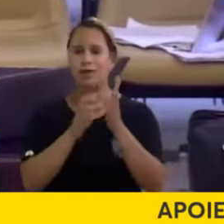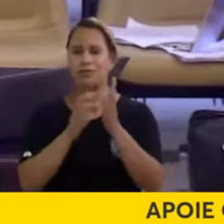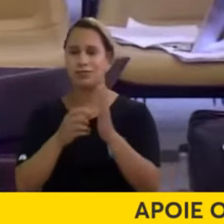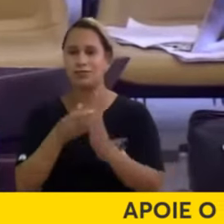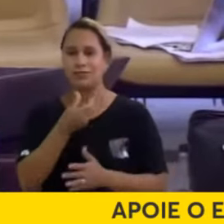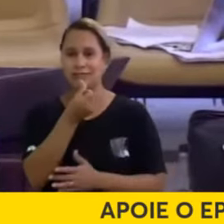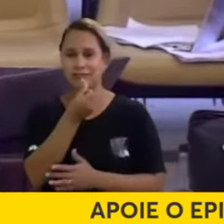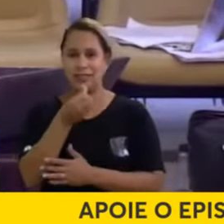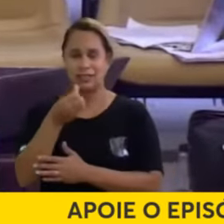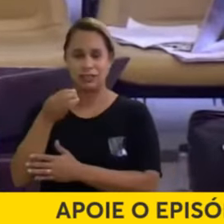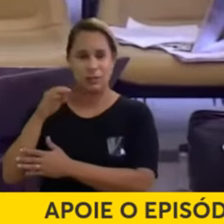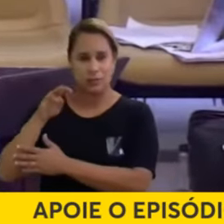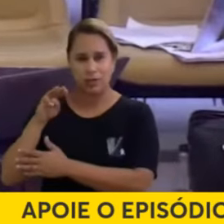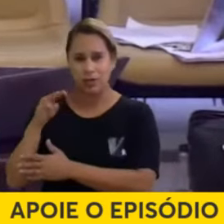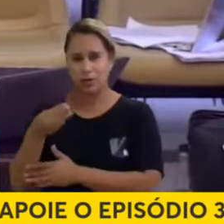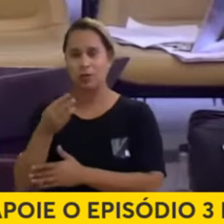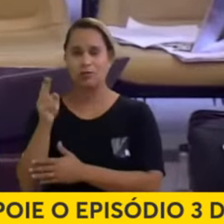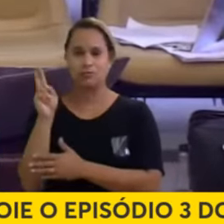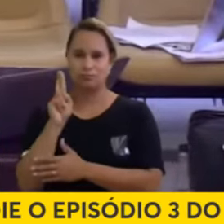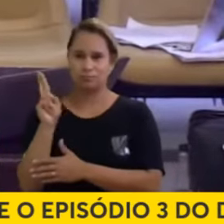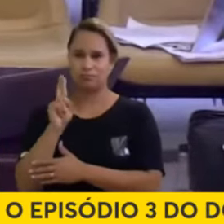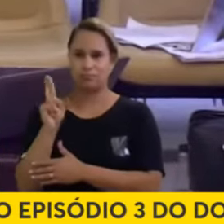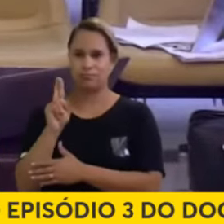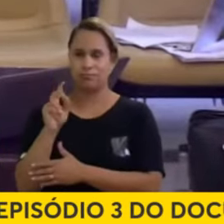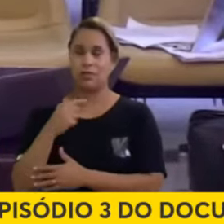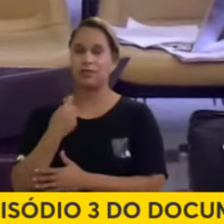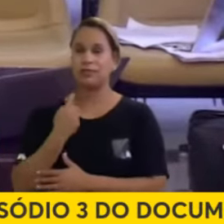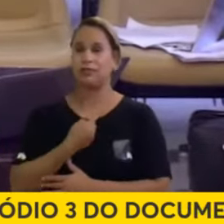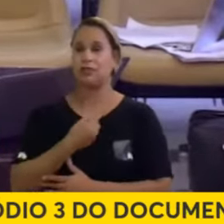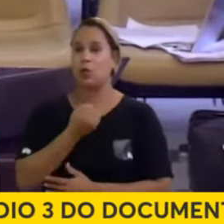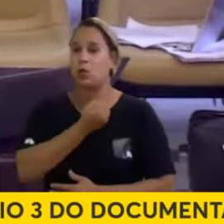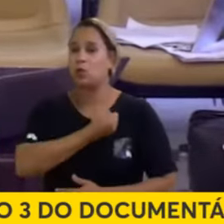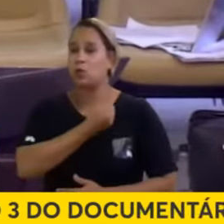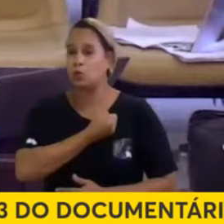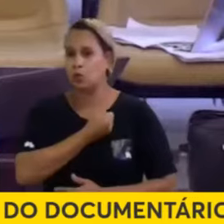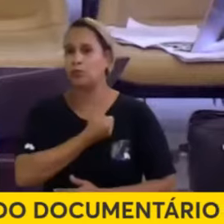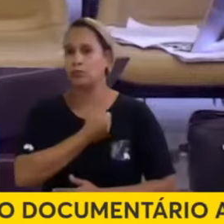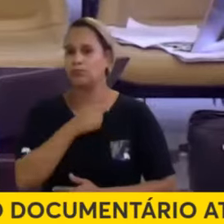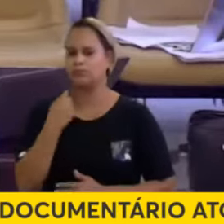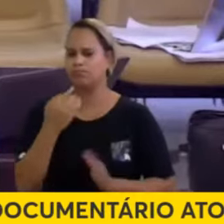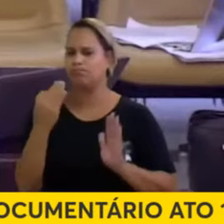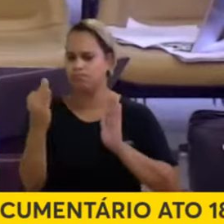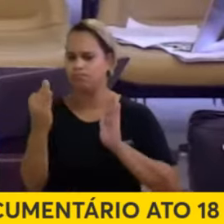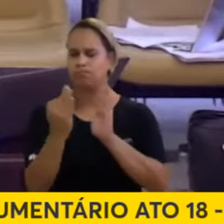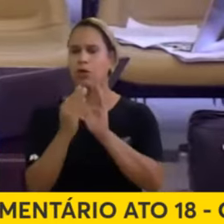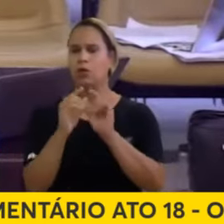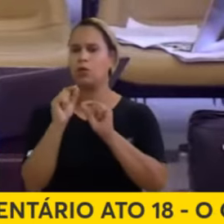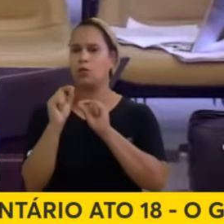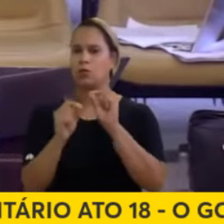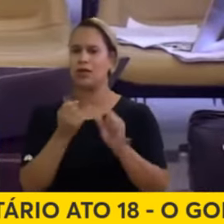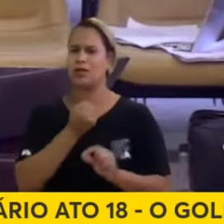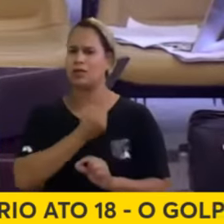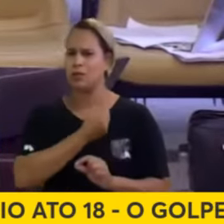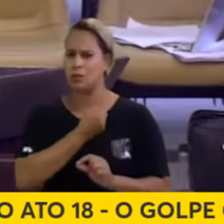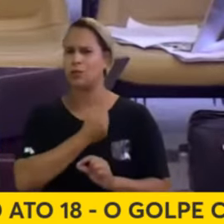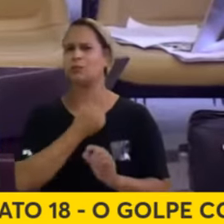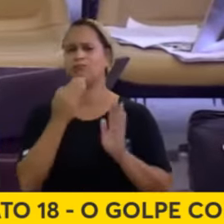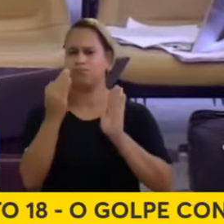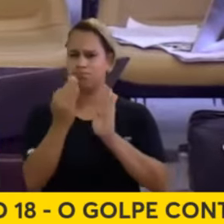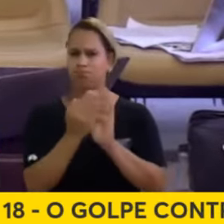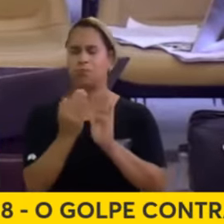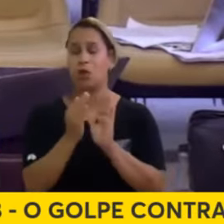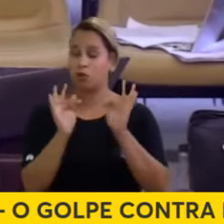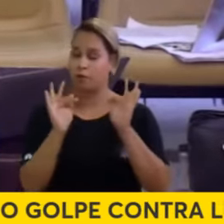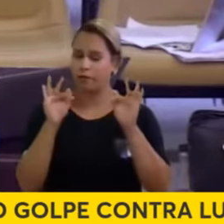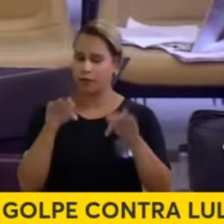a nossa eh e é esse é o número que a gente tem que enfrentar aqui e é esse o número que a gente enfrenta nas aliga finais portanto não é